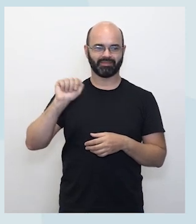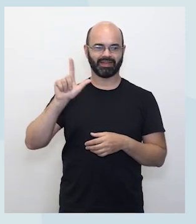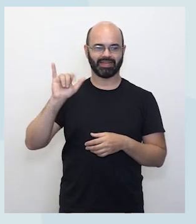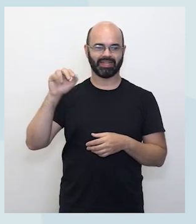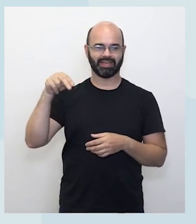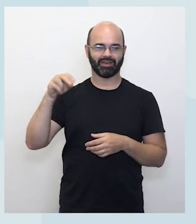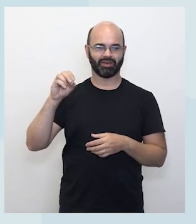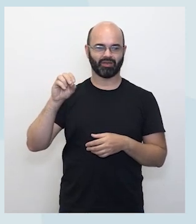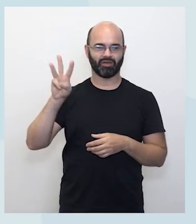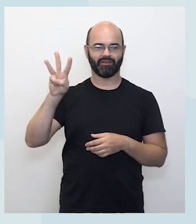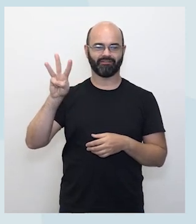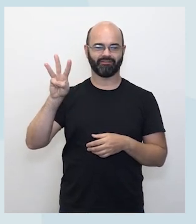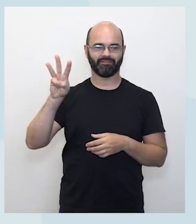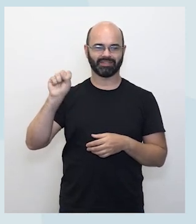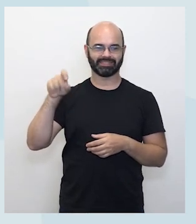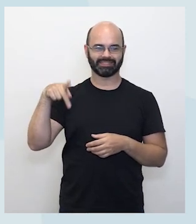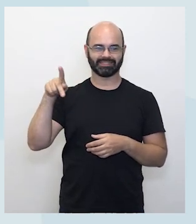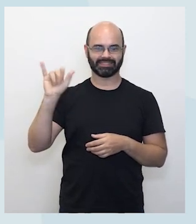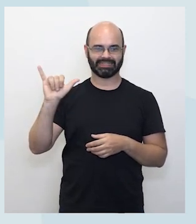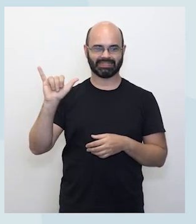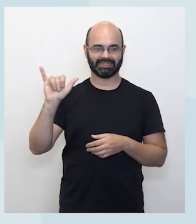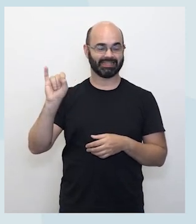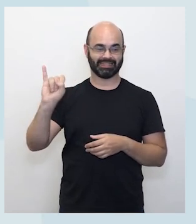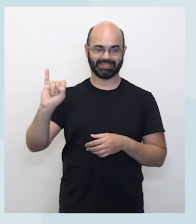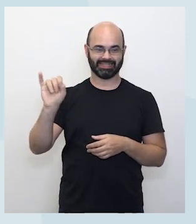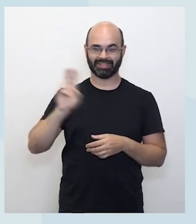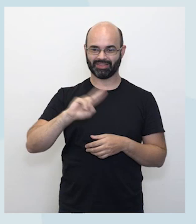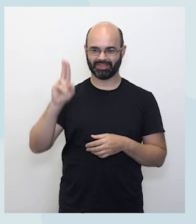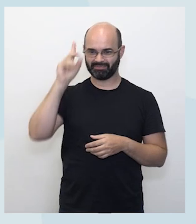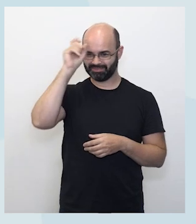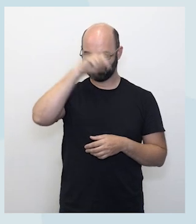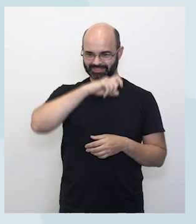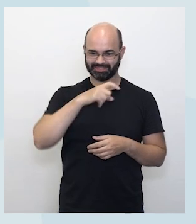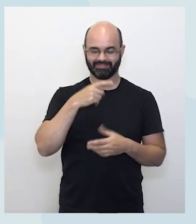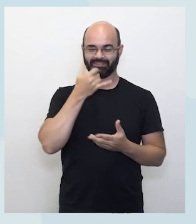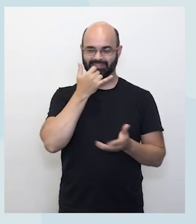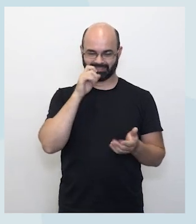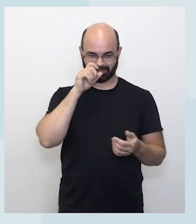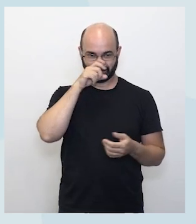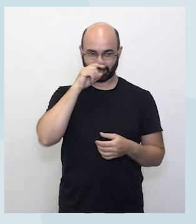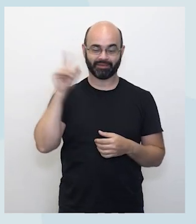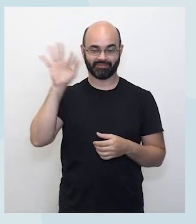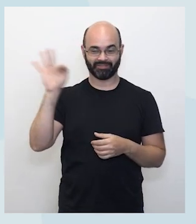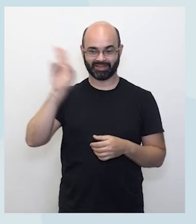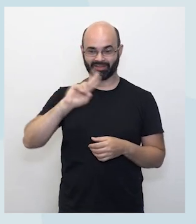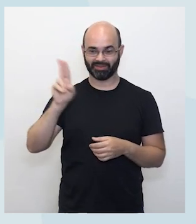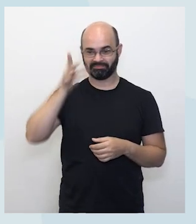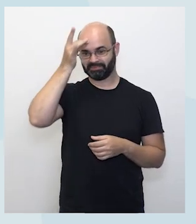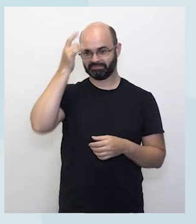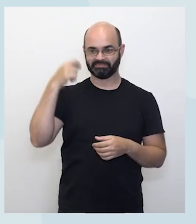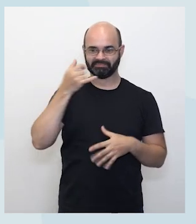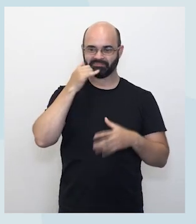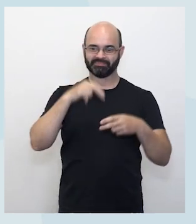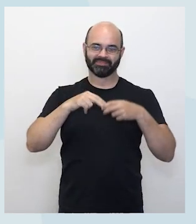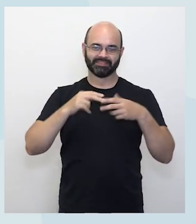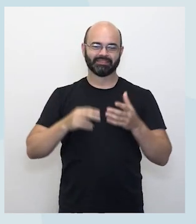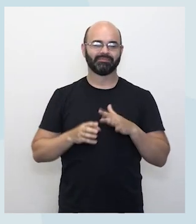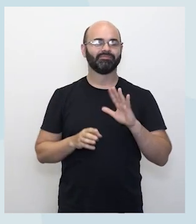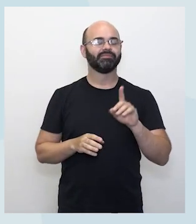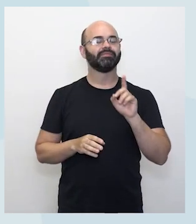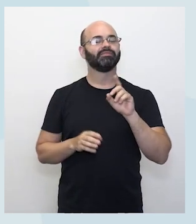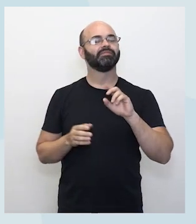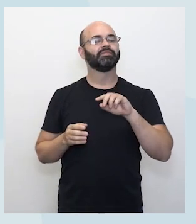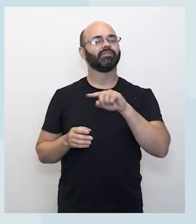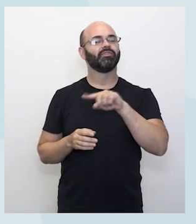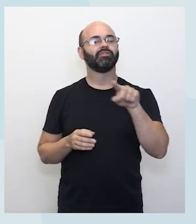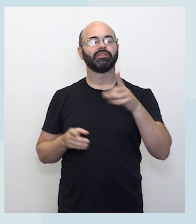né? Que a gente demorei para decorar na época da faculdade. mas é um método que consiste em você se colocar no